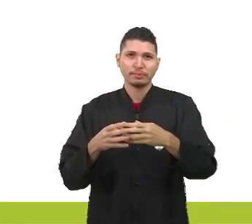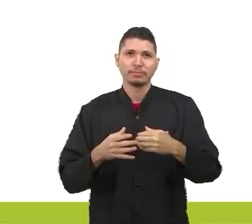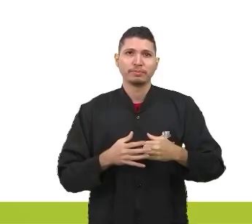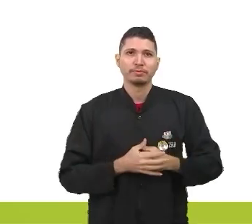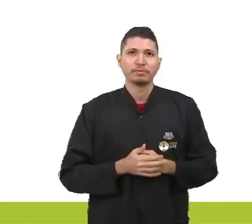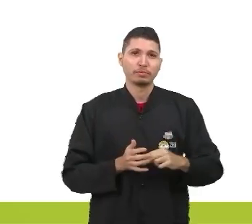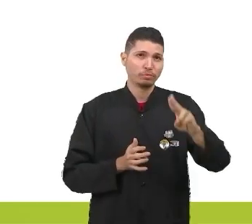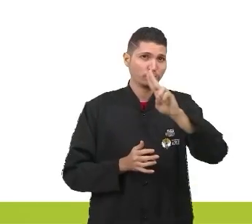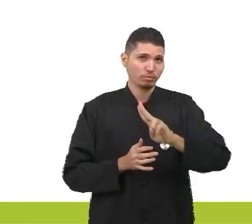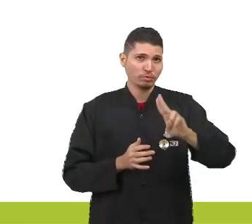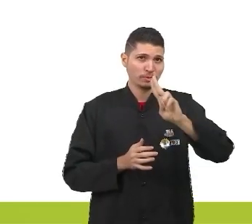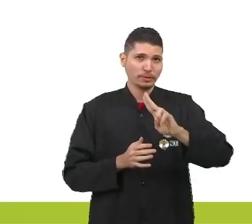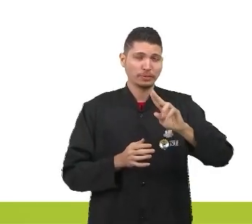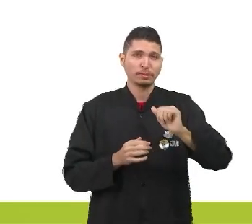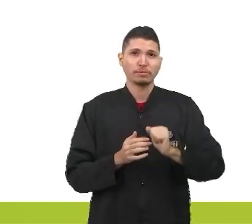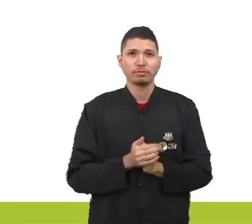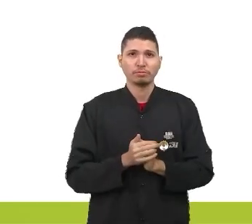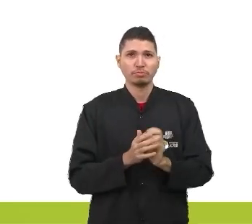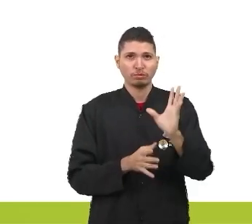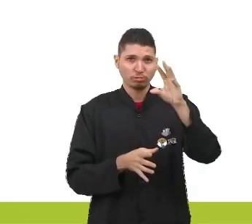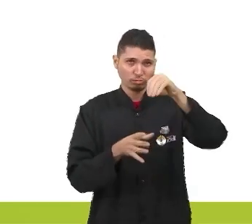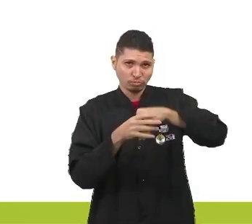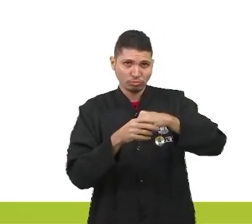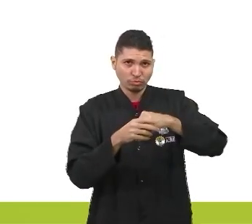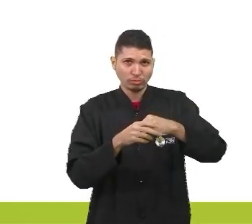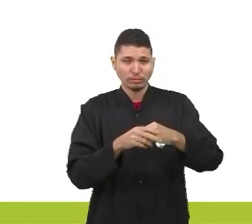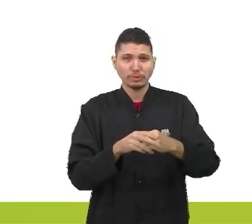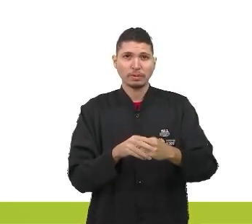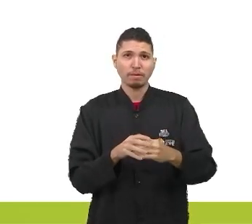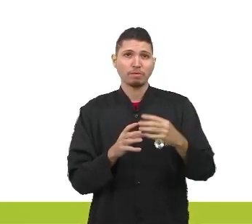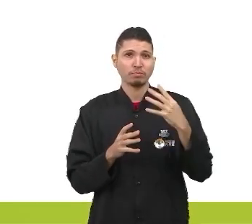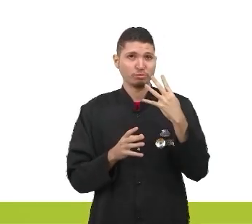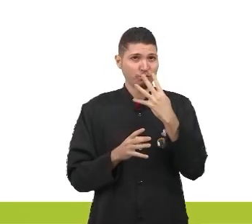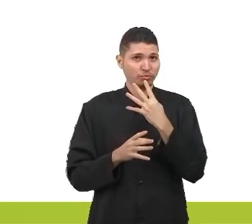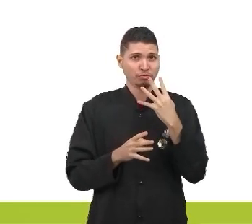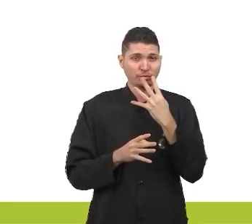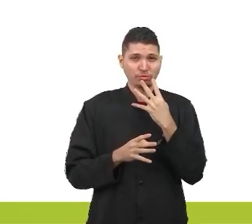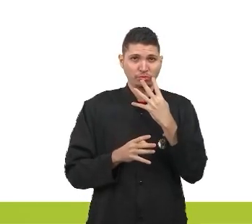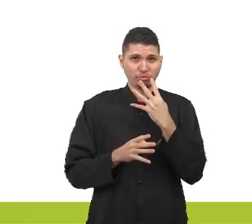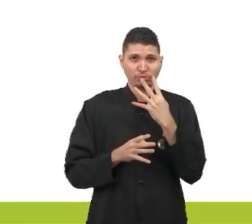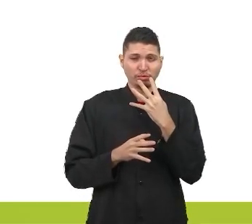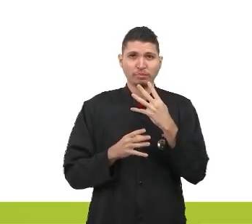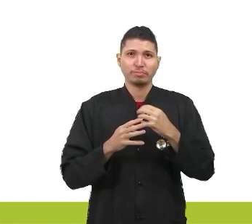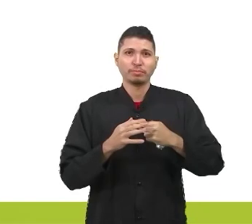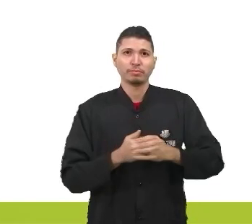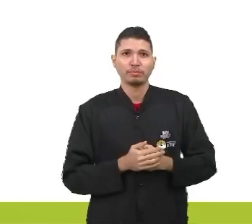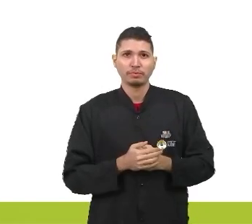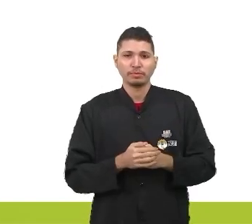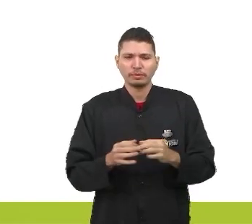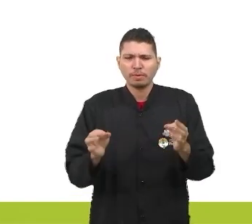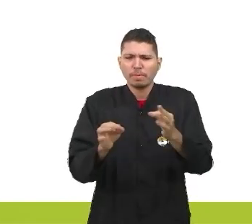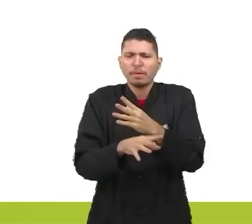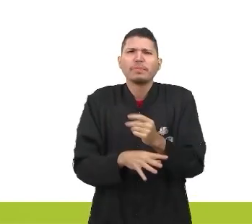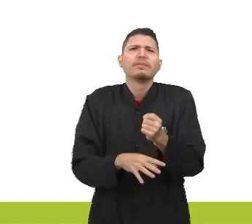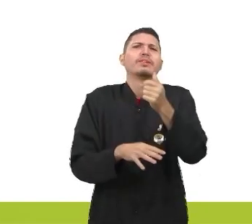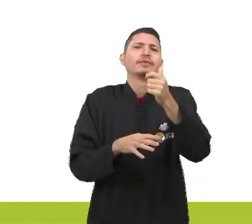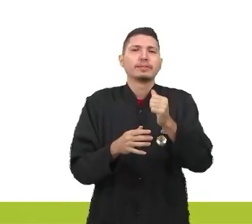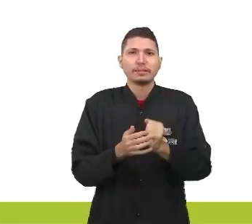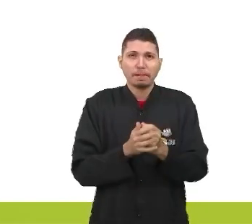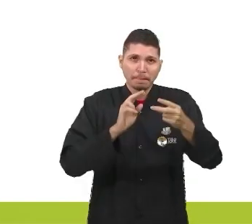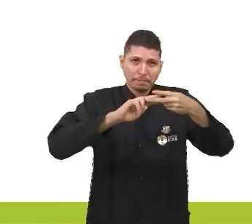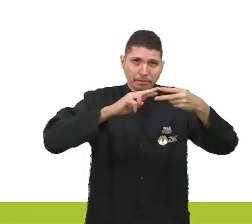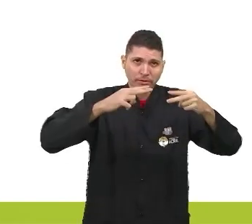para produção de cerveja. Foi quase todo concluído e seu código